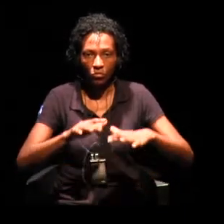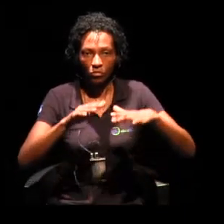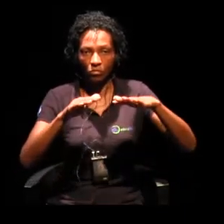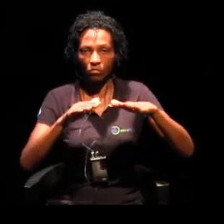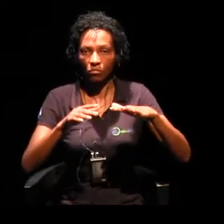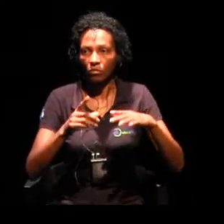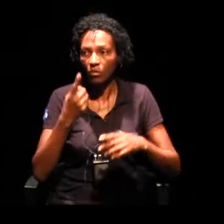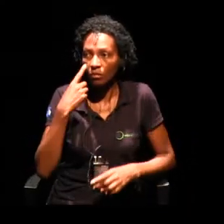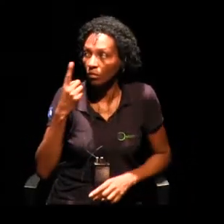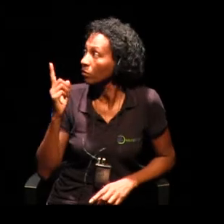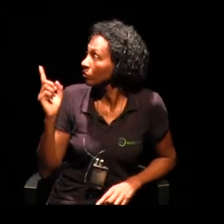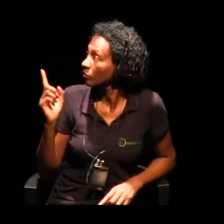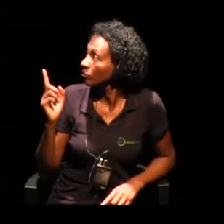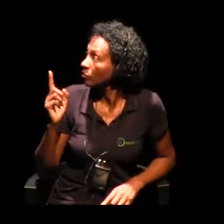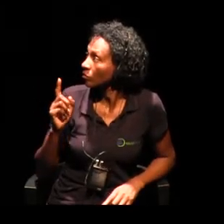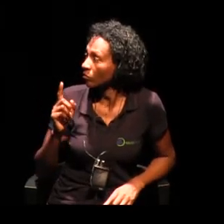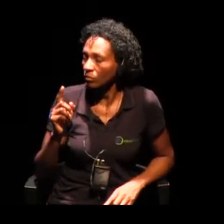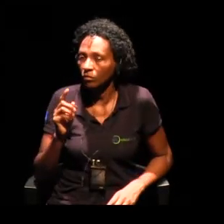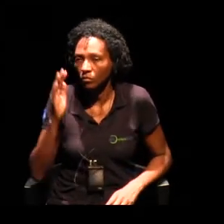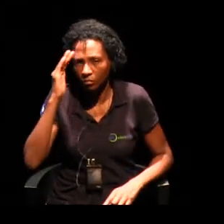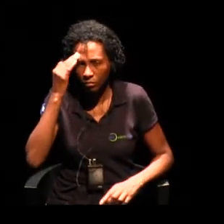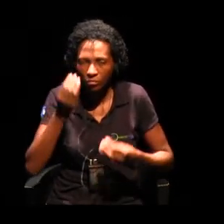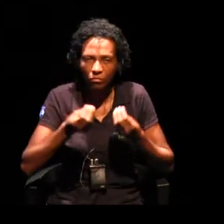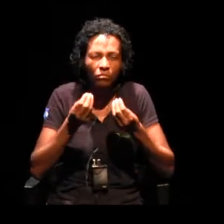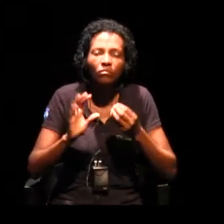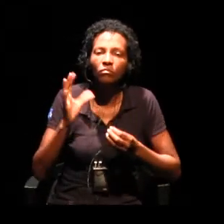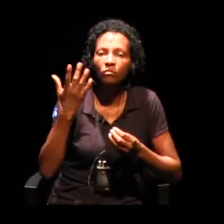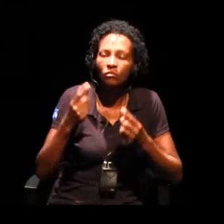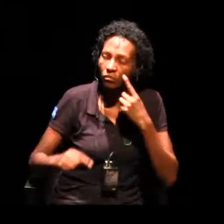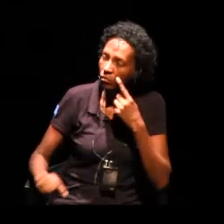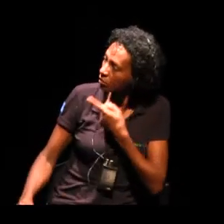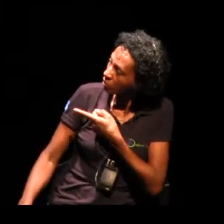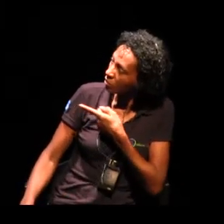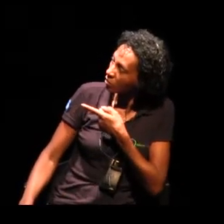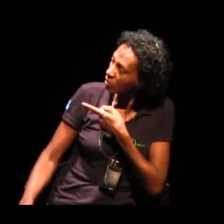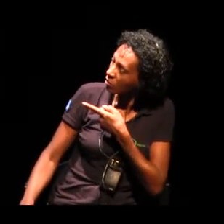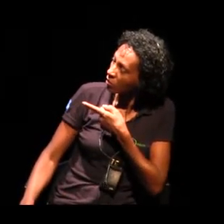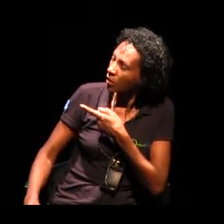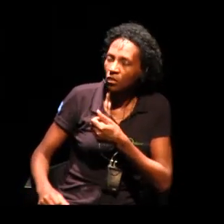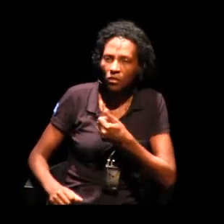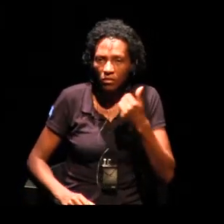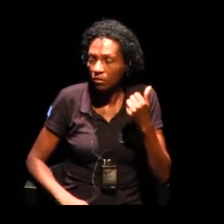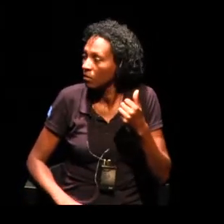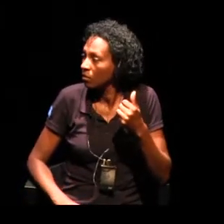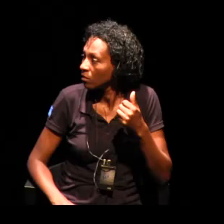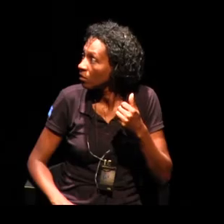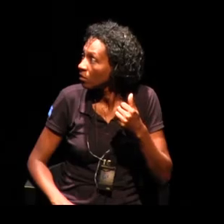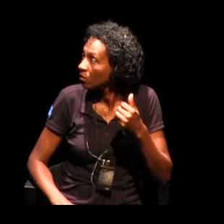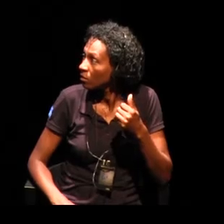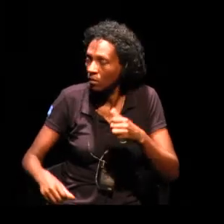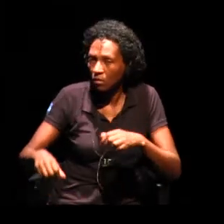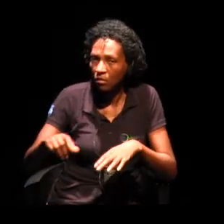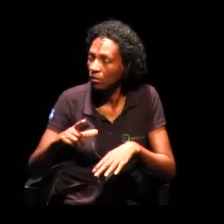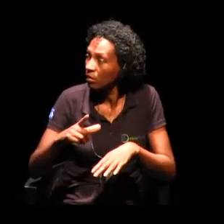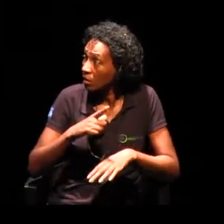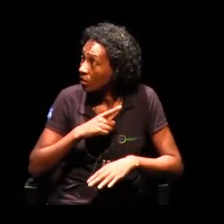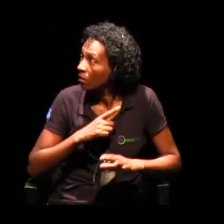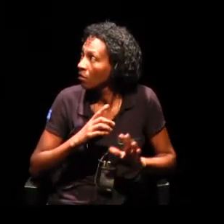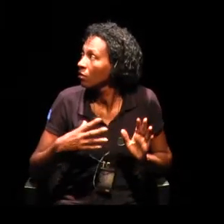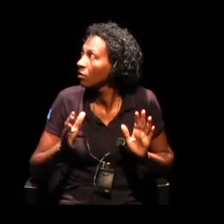enchente. Aqui é uma animação para vocês terem uma ideia de como funciona. Aqui vocês vão entender melhor